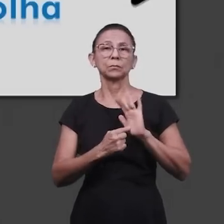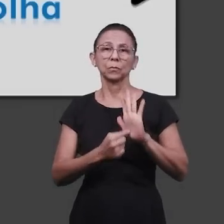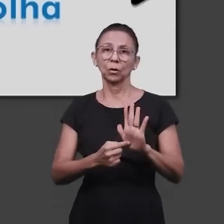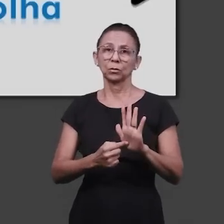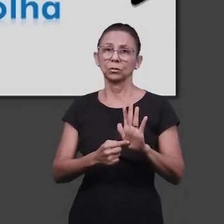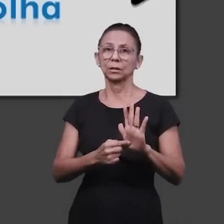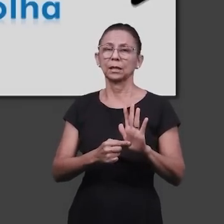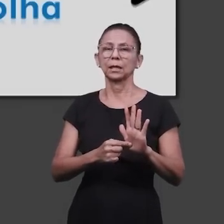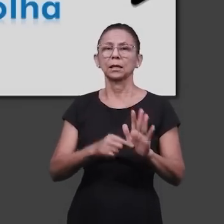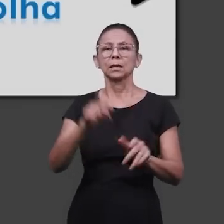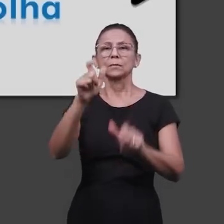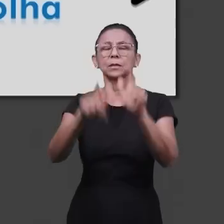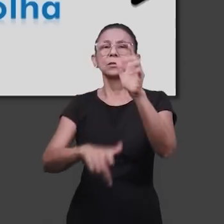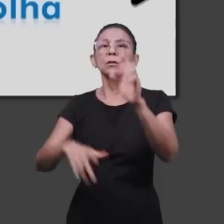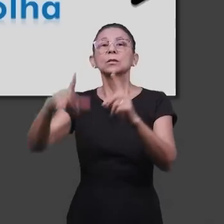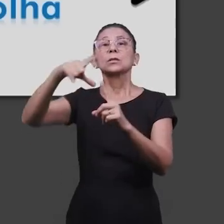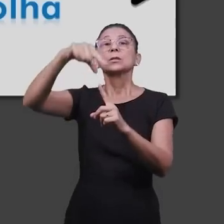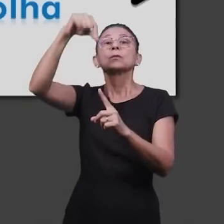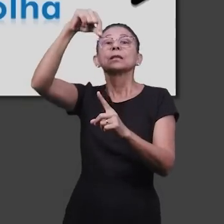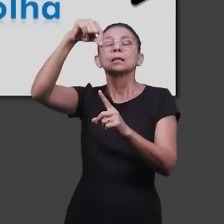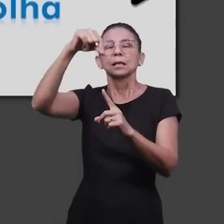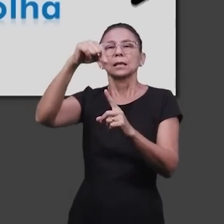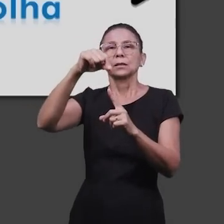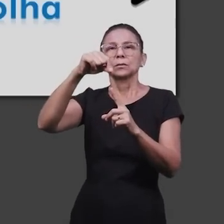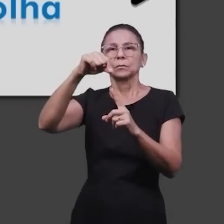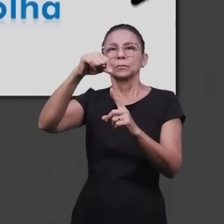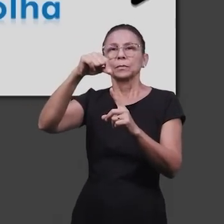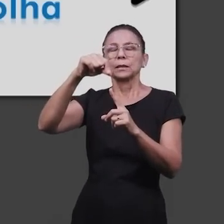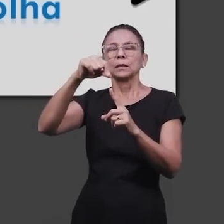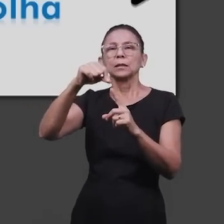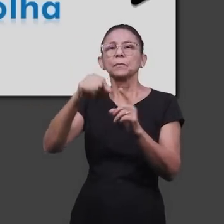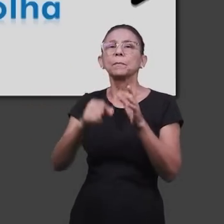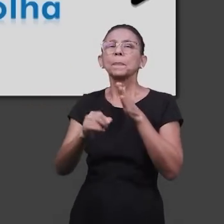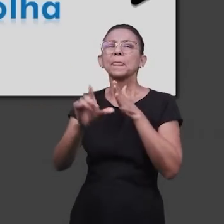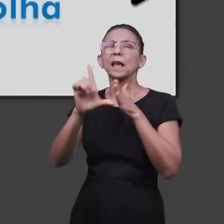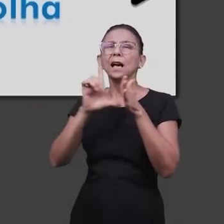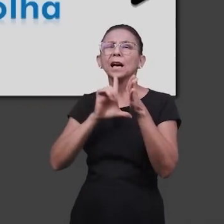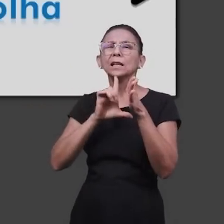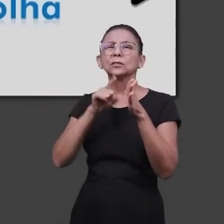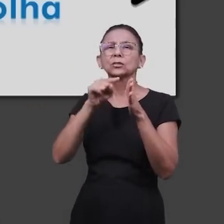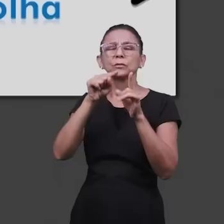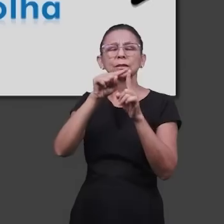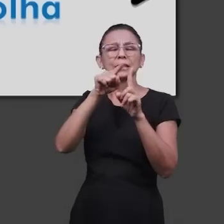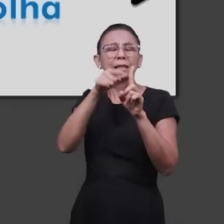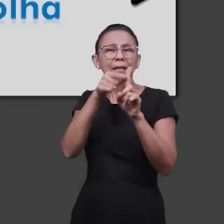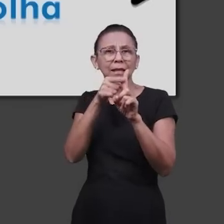recebe o chamado quem faz é o Filho, é Jesus. Eles chamam, é